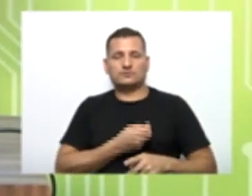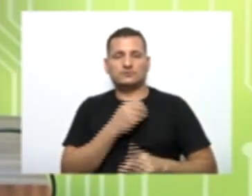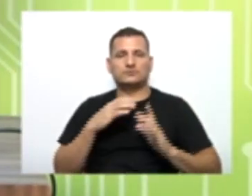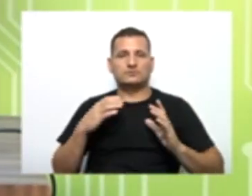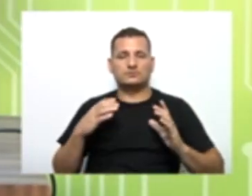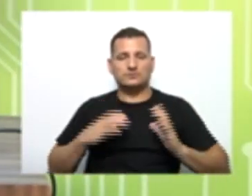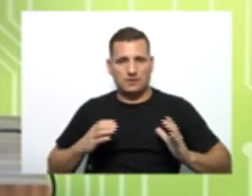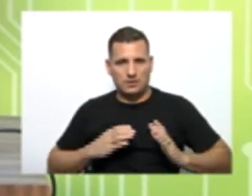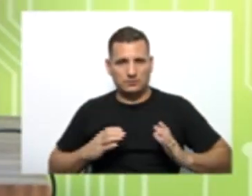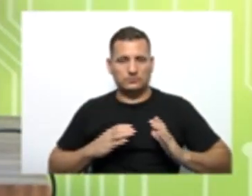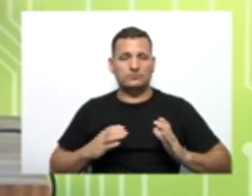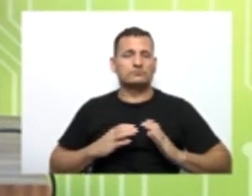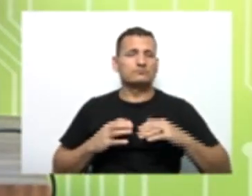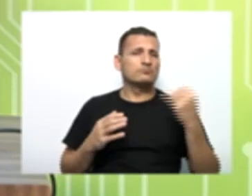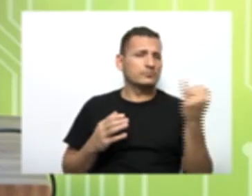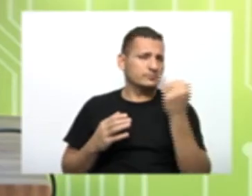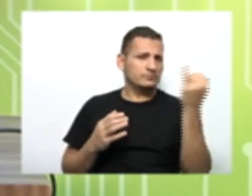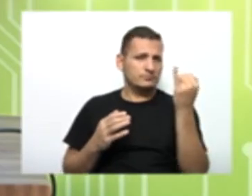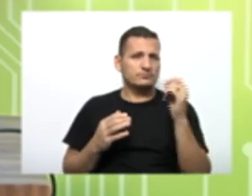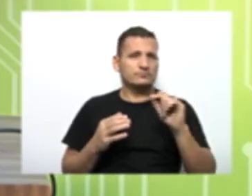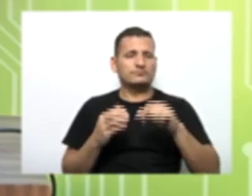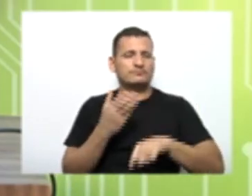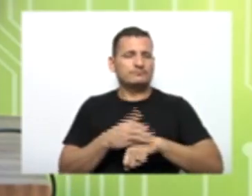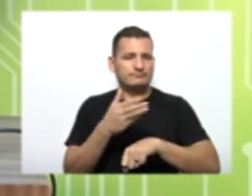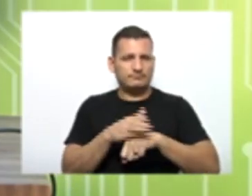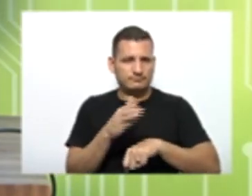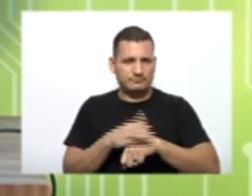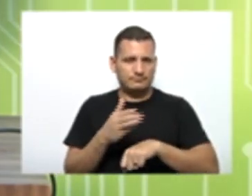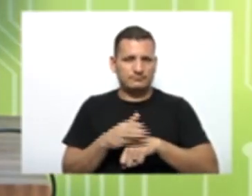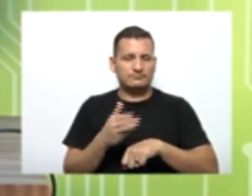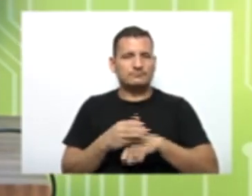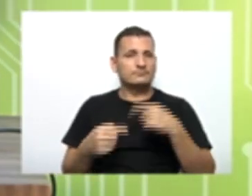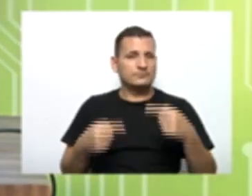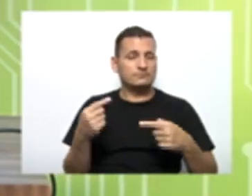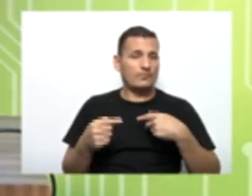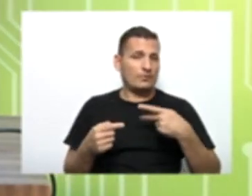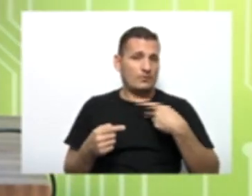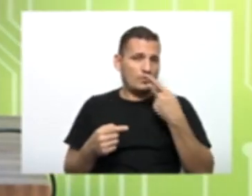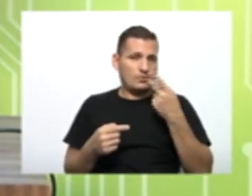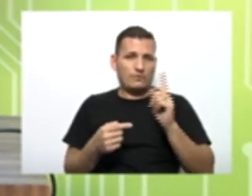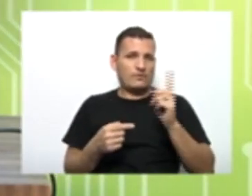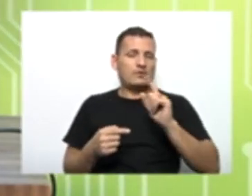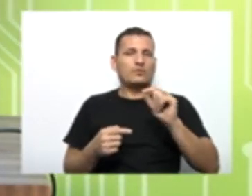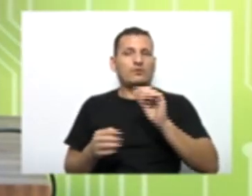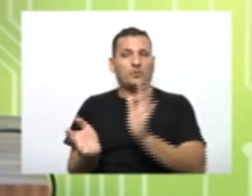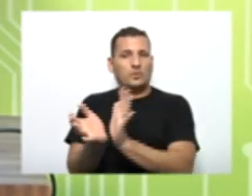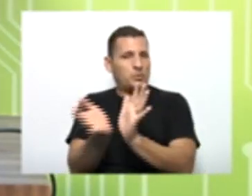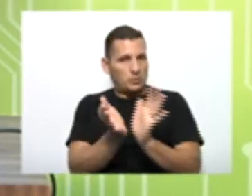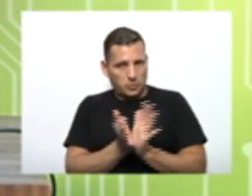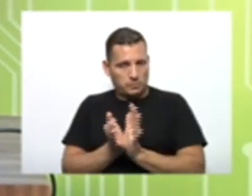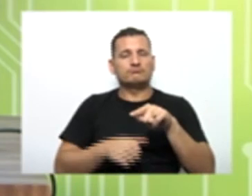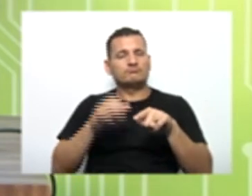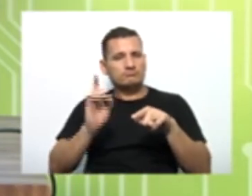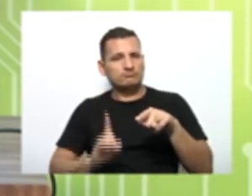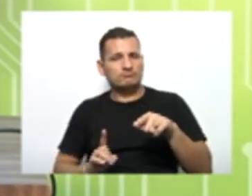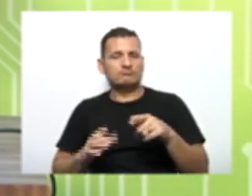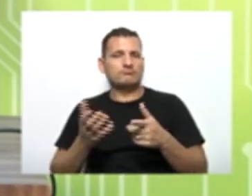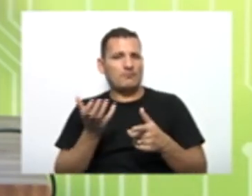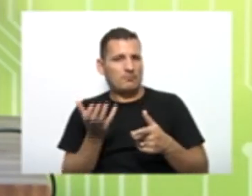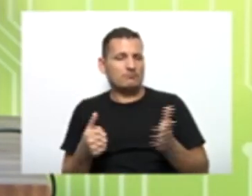várias legislações que permitem a participação do cidadão e a participação dos estudantes na vida em